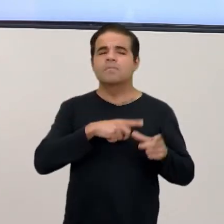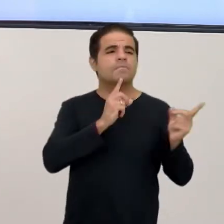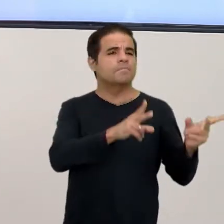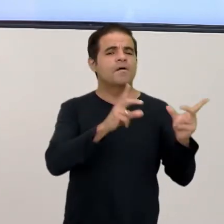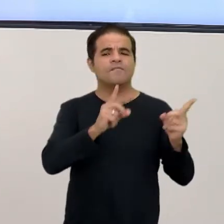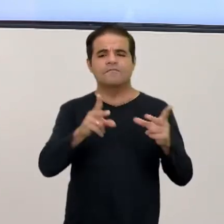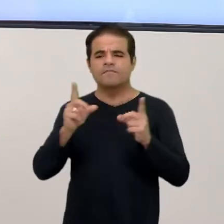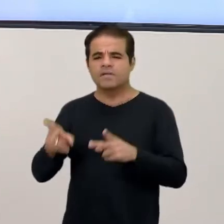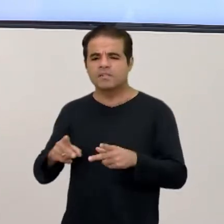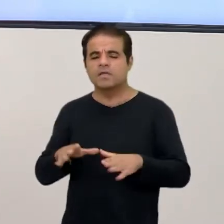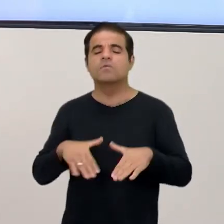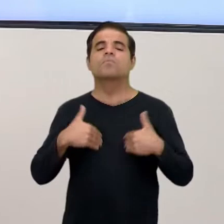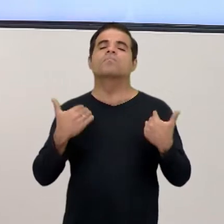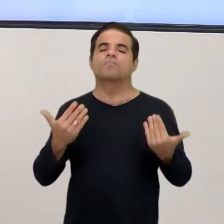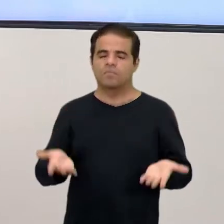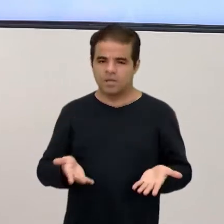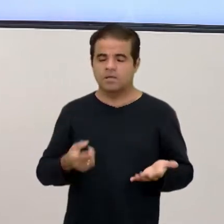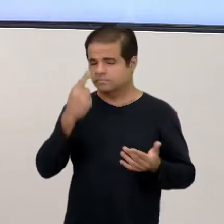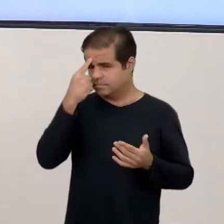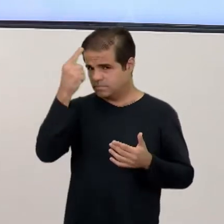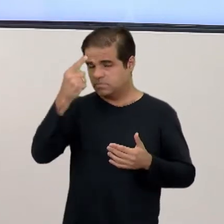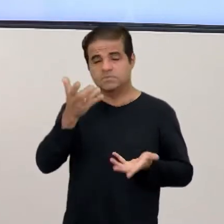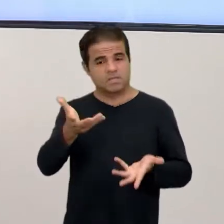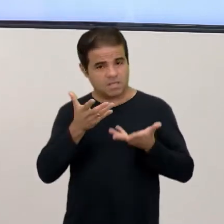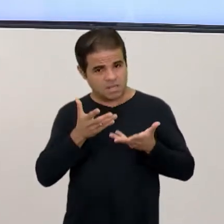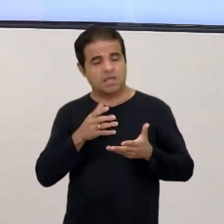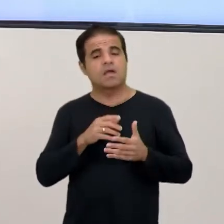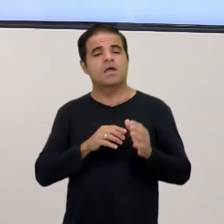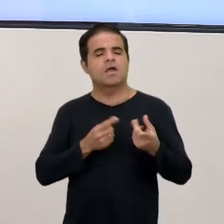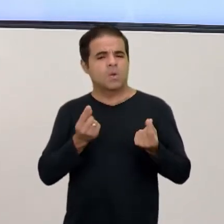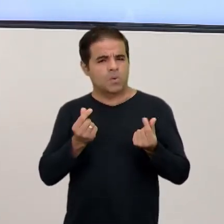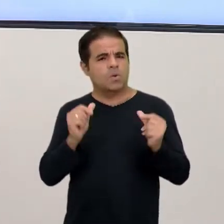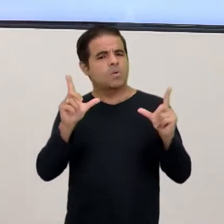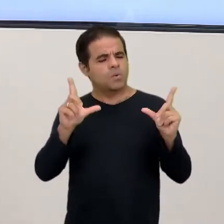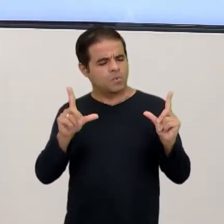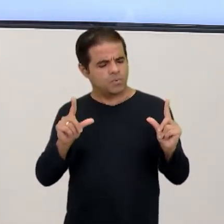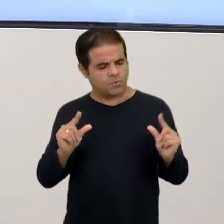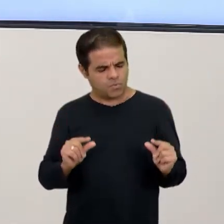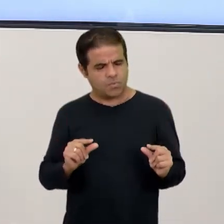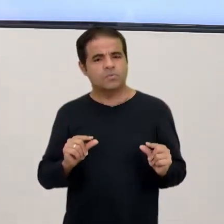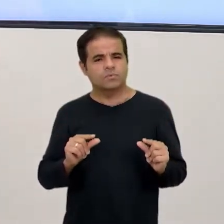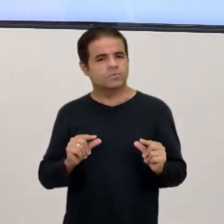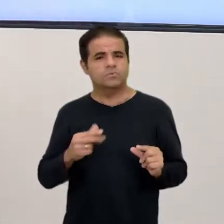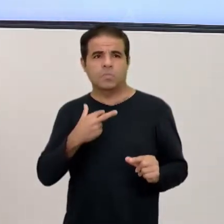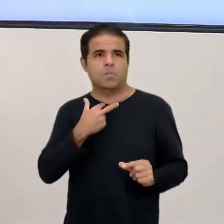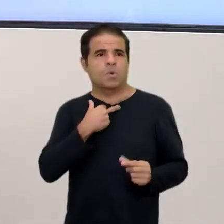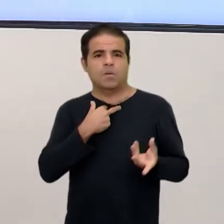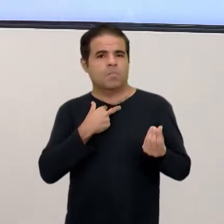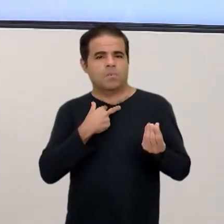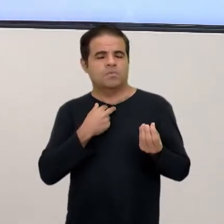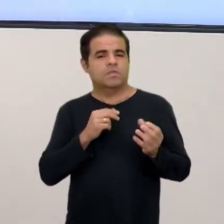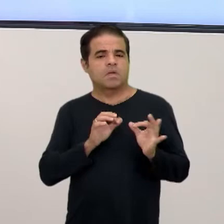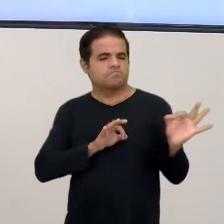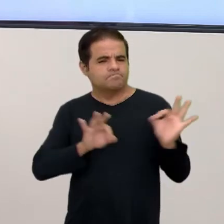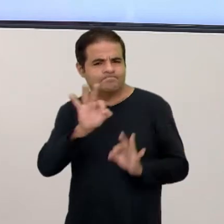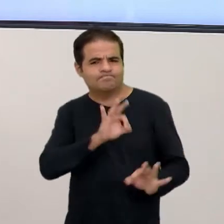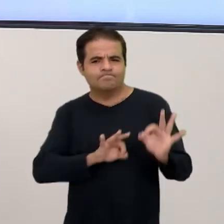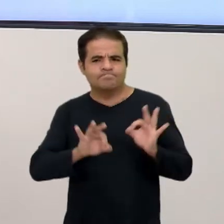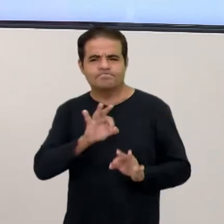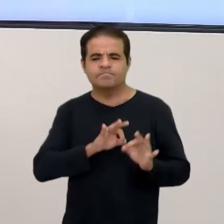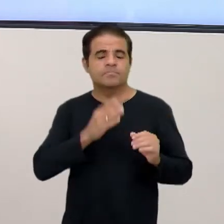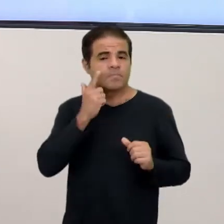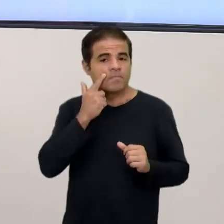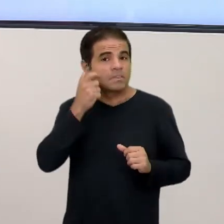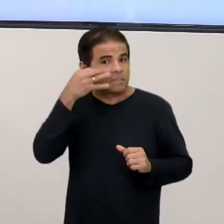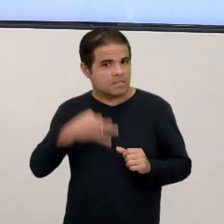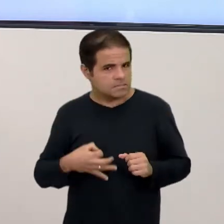né? Lembrando que a gente quer fazer algo de baixo custo, então não pode ser nada muito elaborado e a gente quer saber se dá